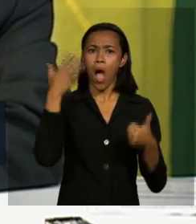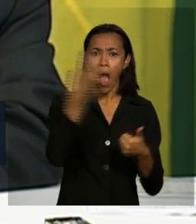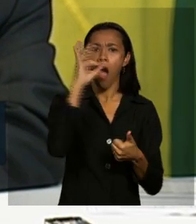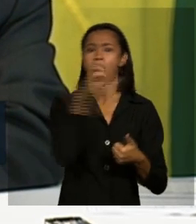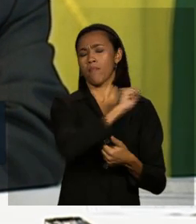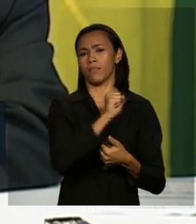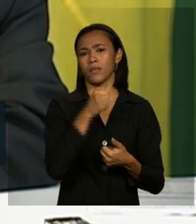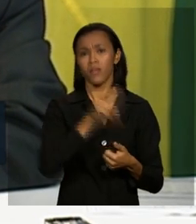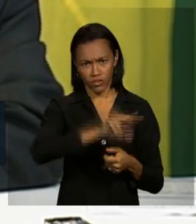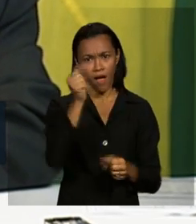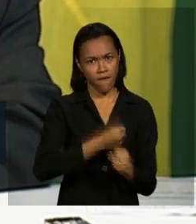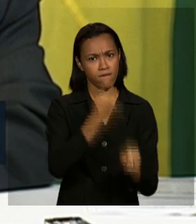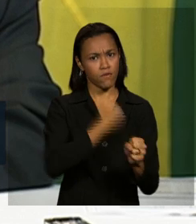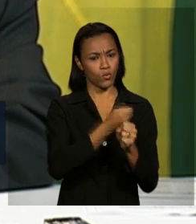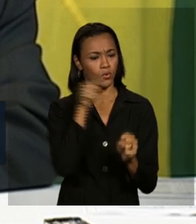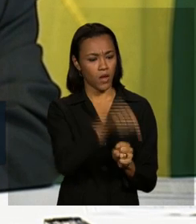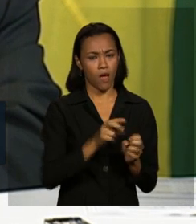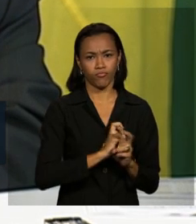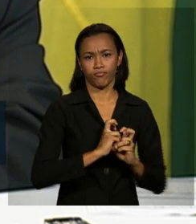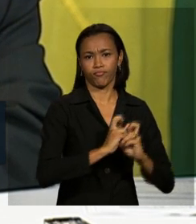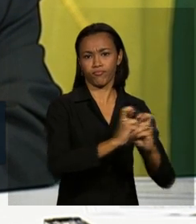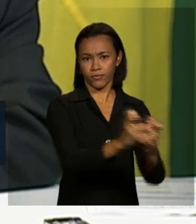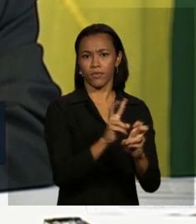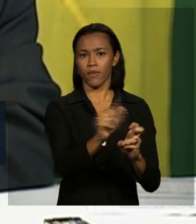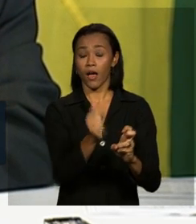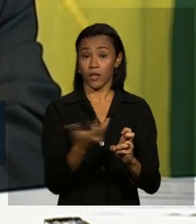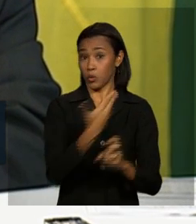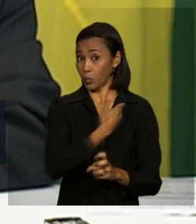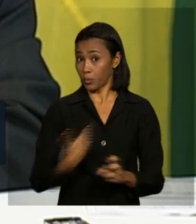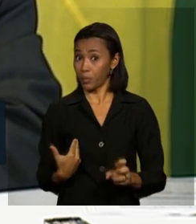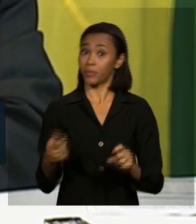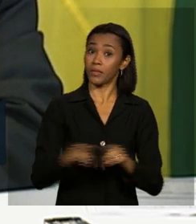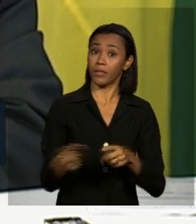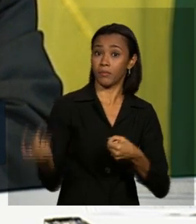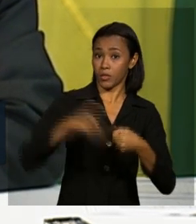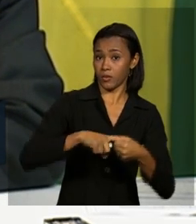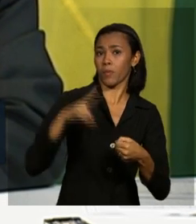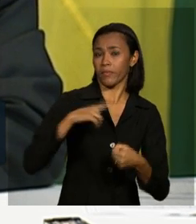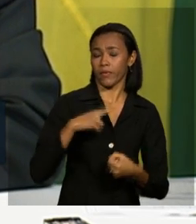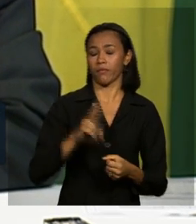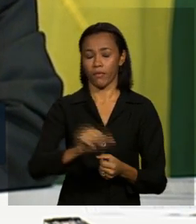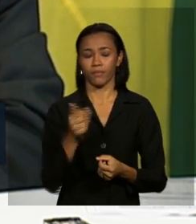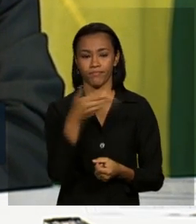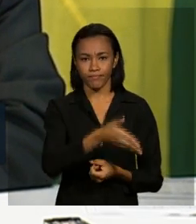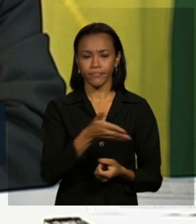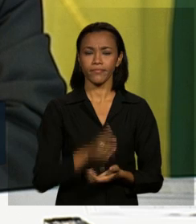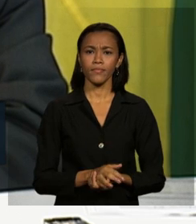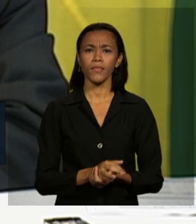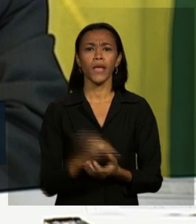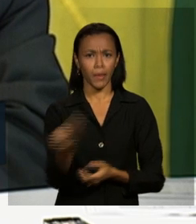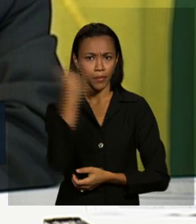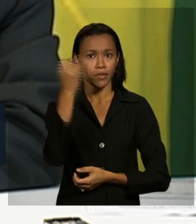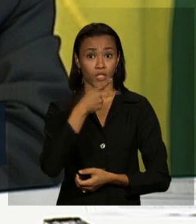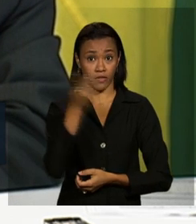porque nós vamos fazê-la através de uma de uma parceria públ privada e e é importante que se